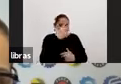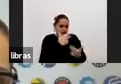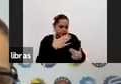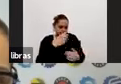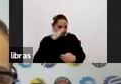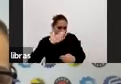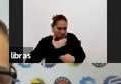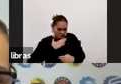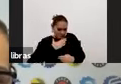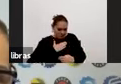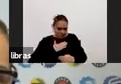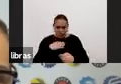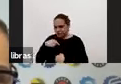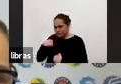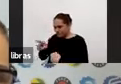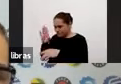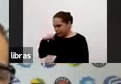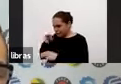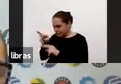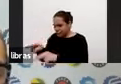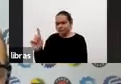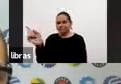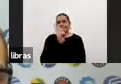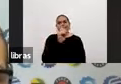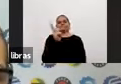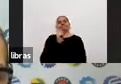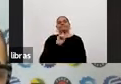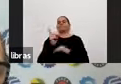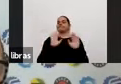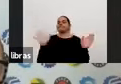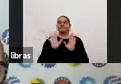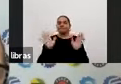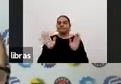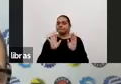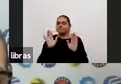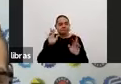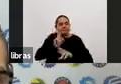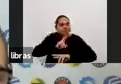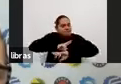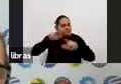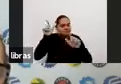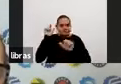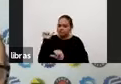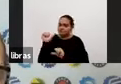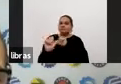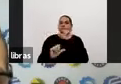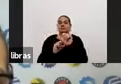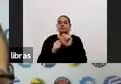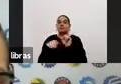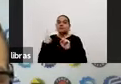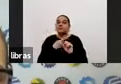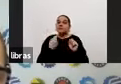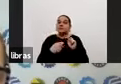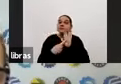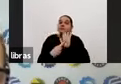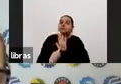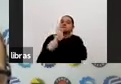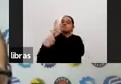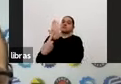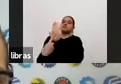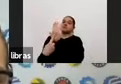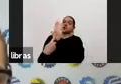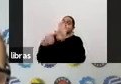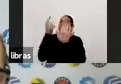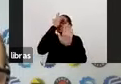feita com a gente, a desumanidade que foi feita com a gente. A gente precisa mostrar para o capital, mostrar para essas pessoas que a gente é